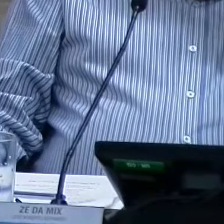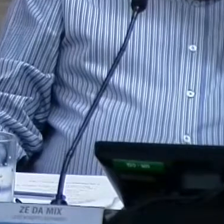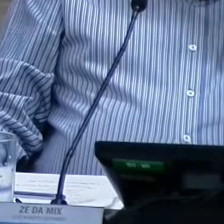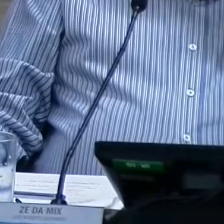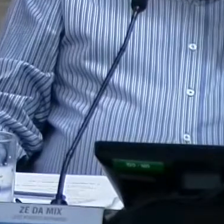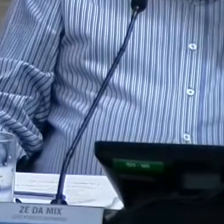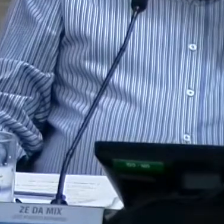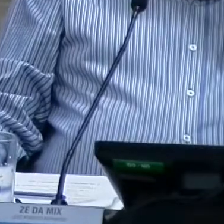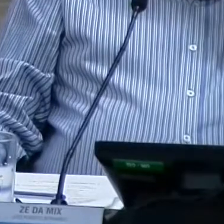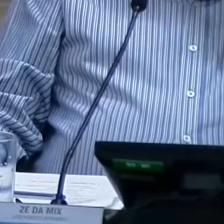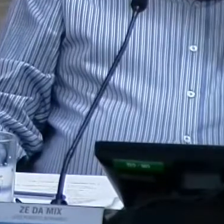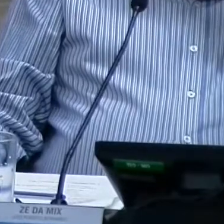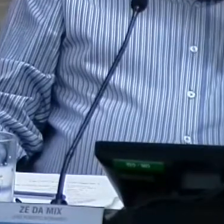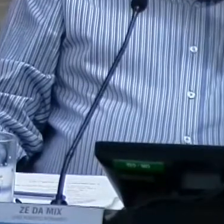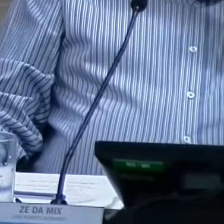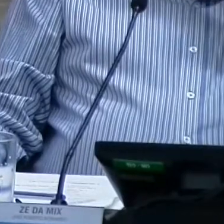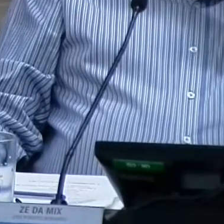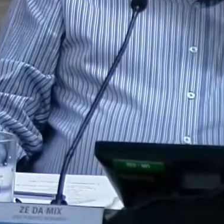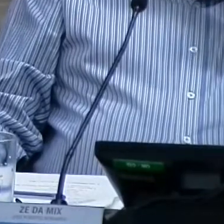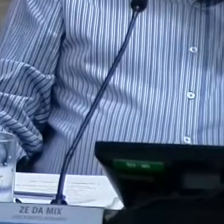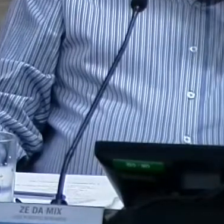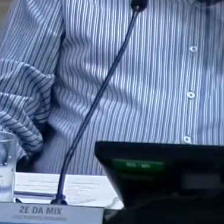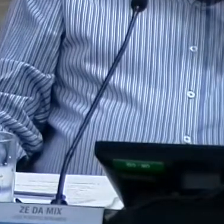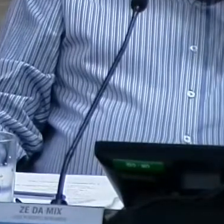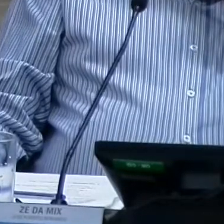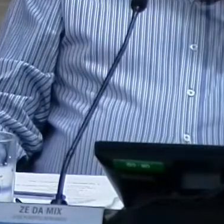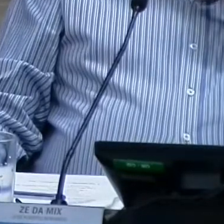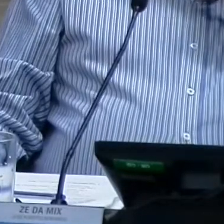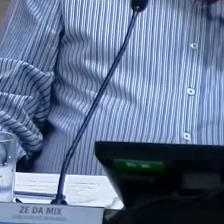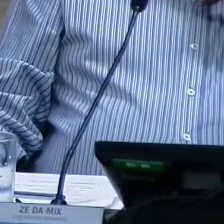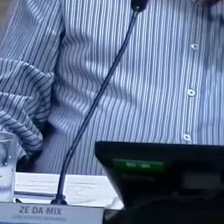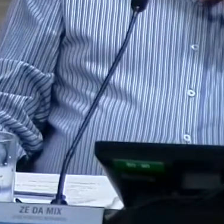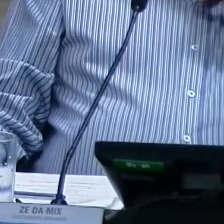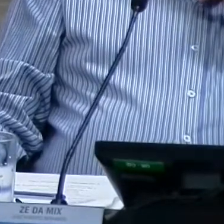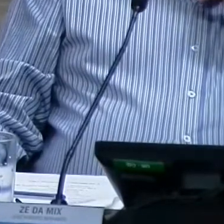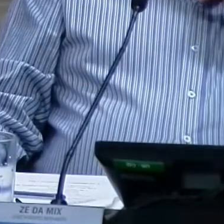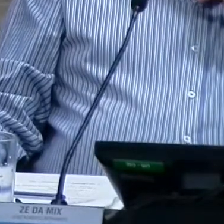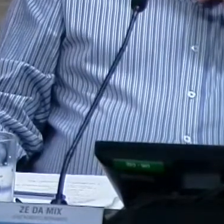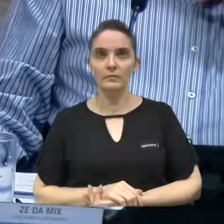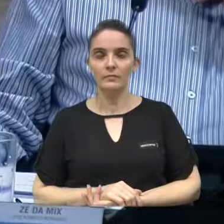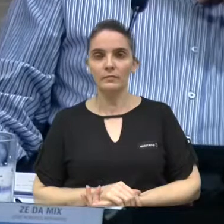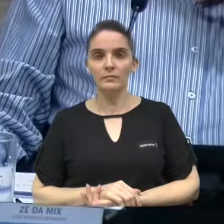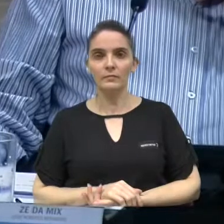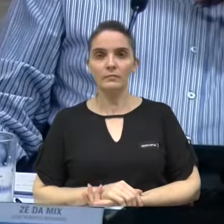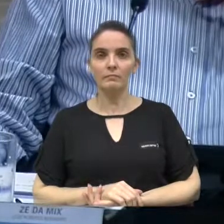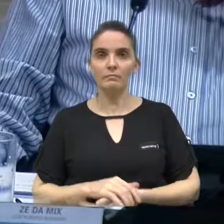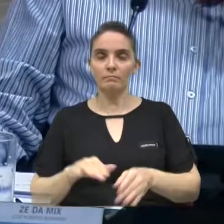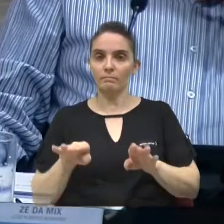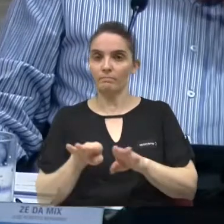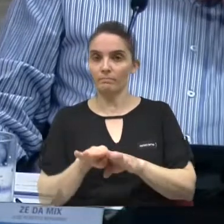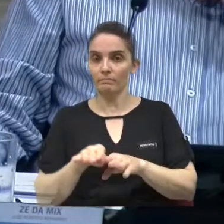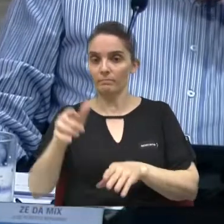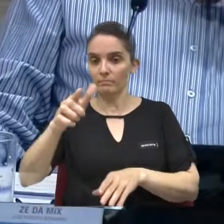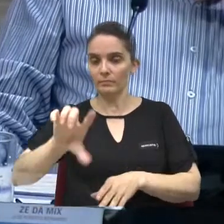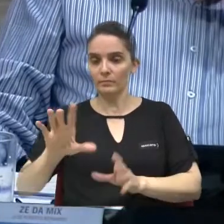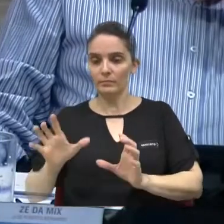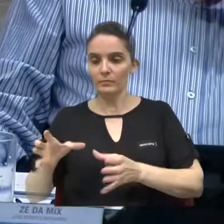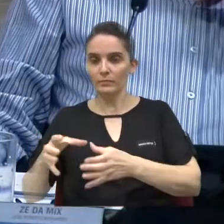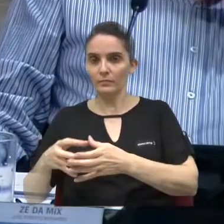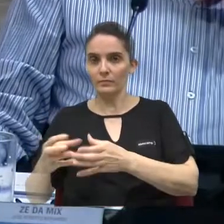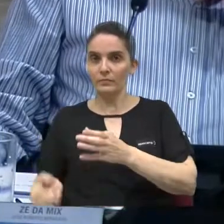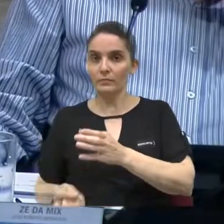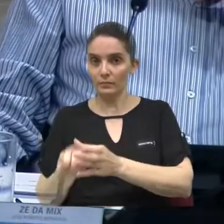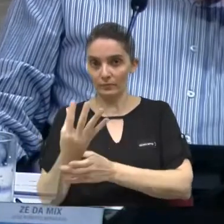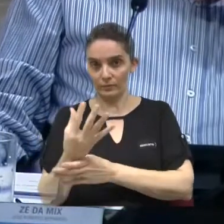a gente não sabia para onde mandar. E com certeza, com passar um pouco mais de tempo, com certeza outras comissões elas também terão que